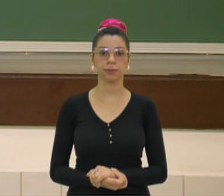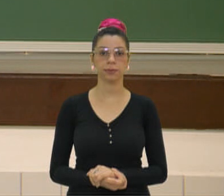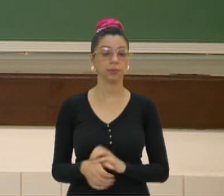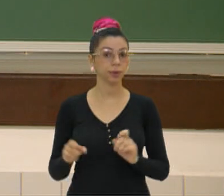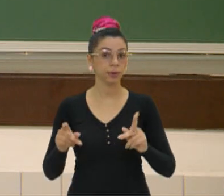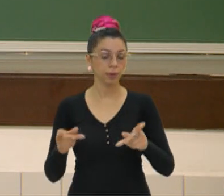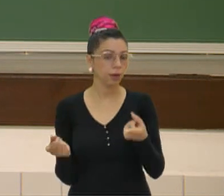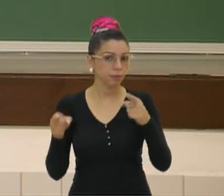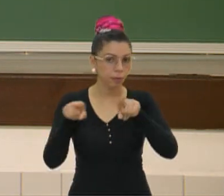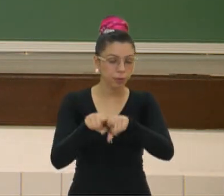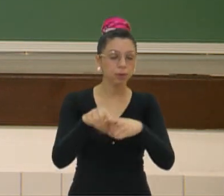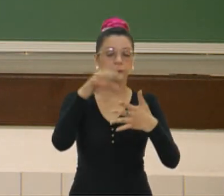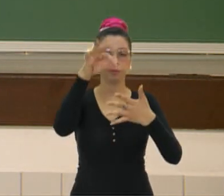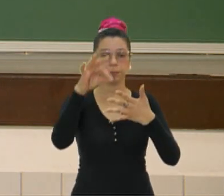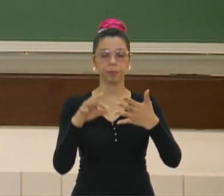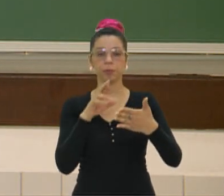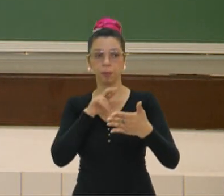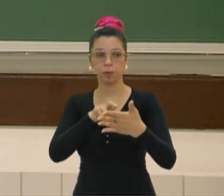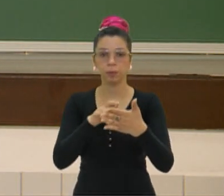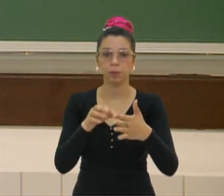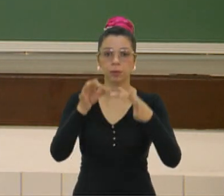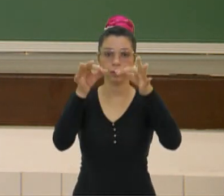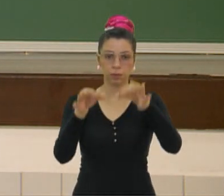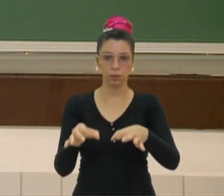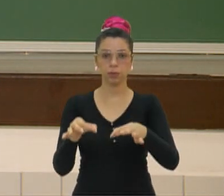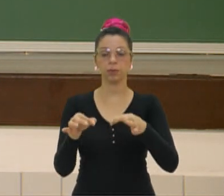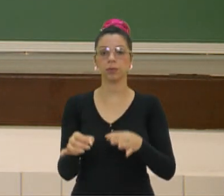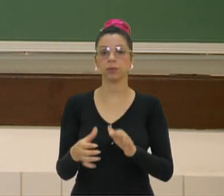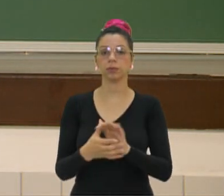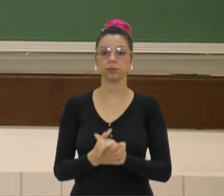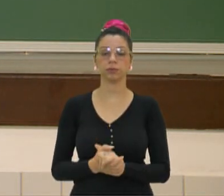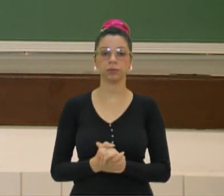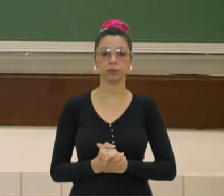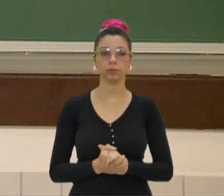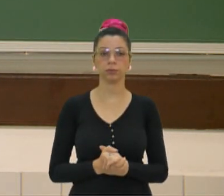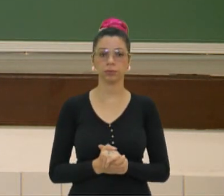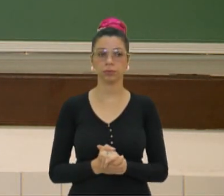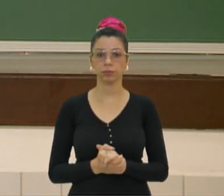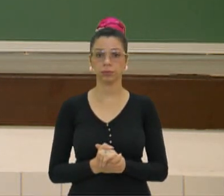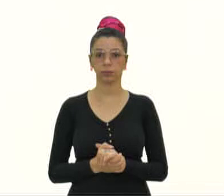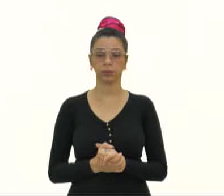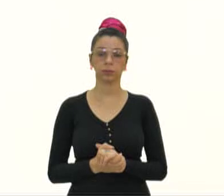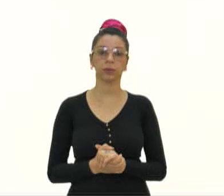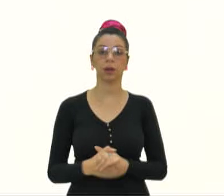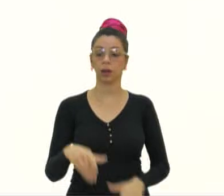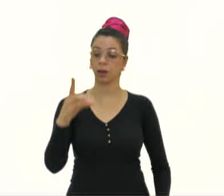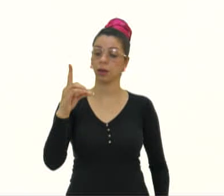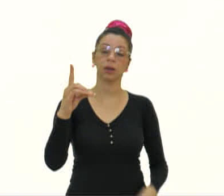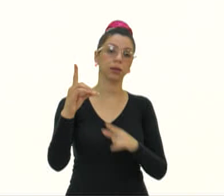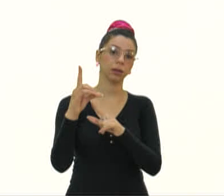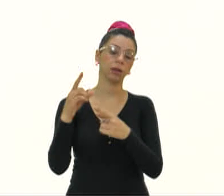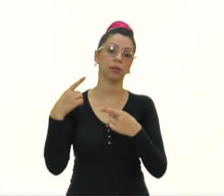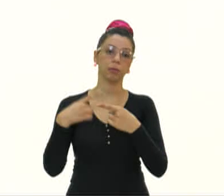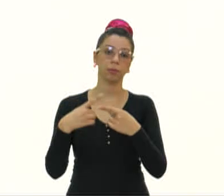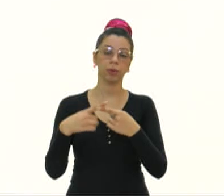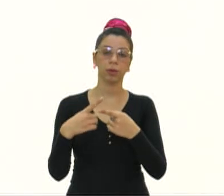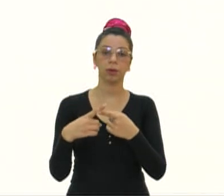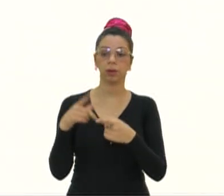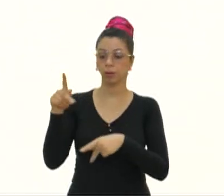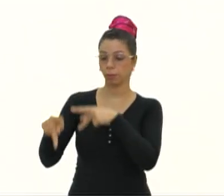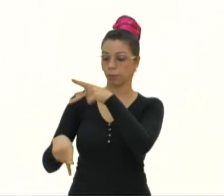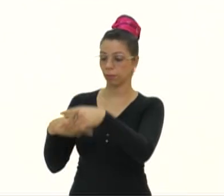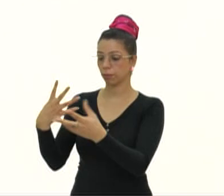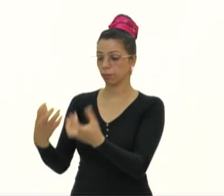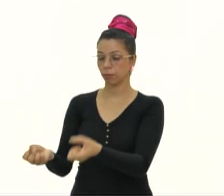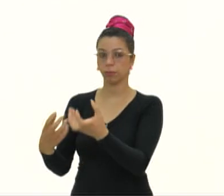Ok? Vamos à correção. A resposta correta para essa questão proposta pela FUVEST é a letra D, trata do populismo no